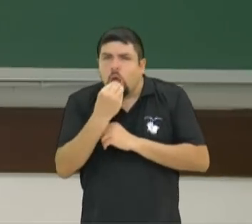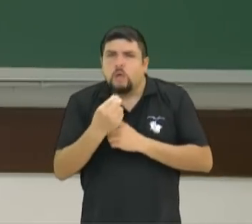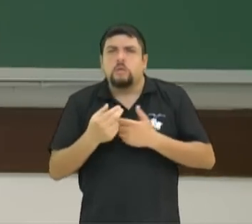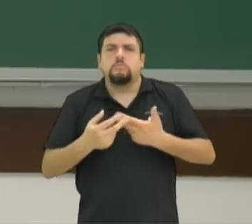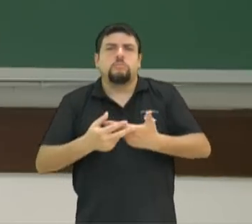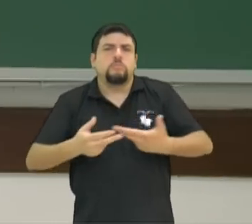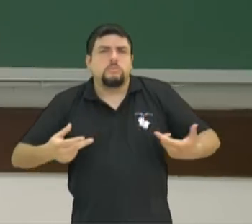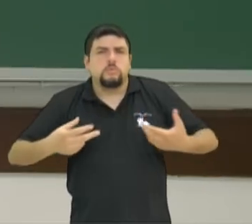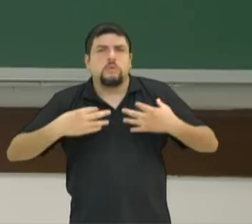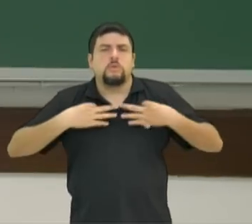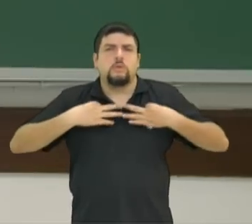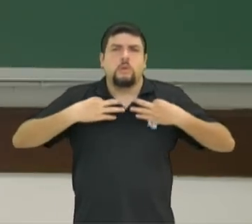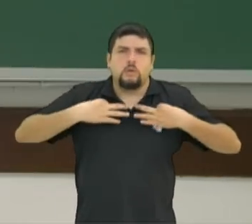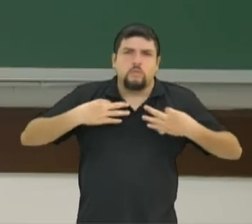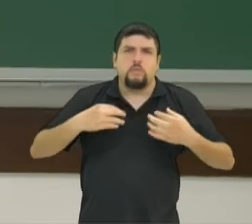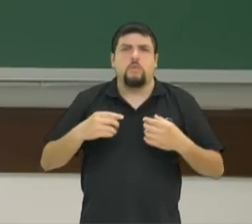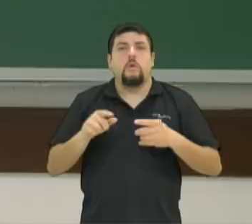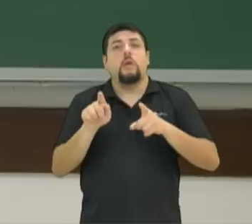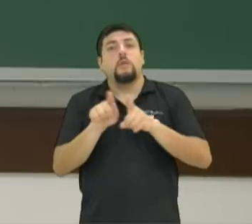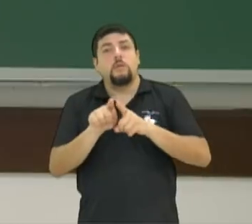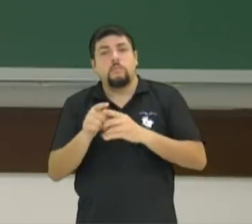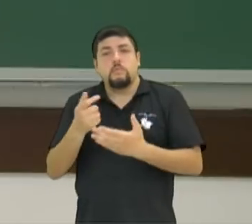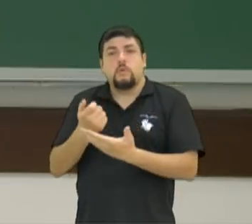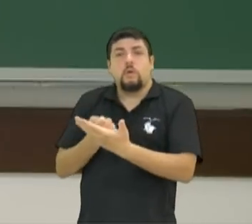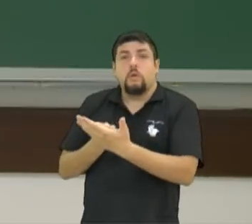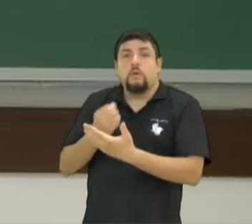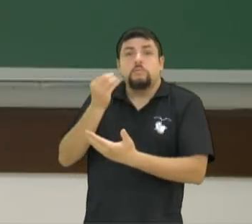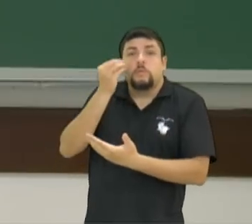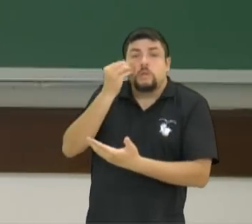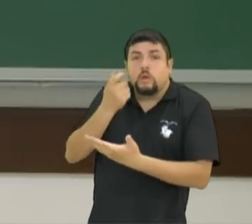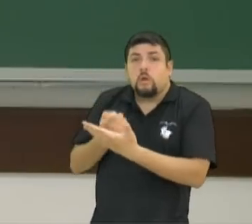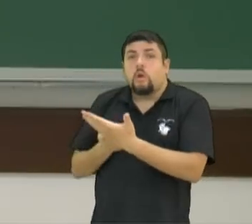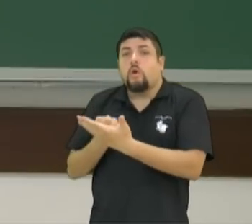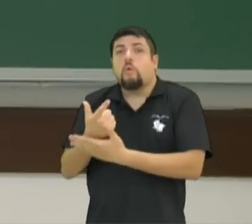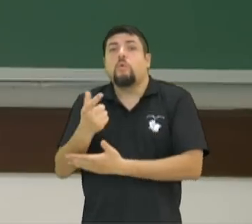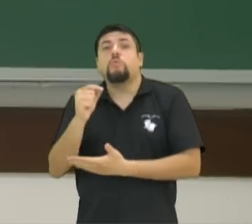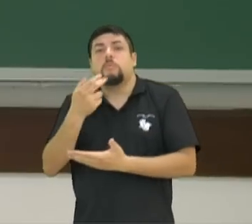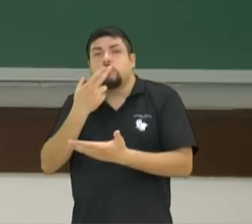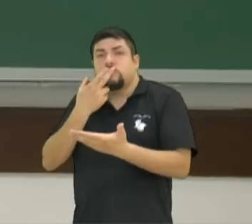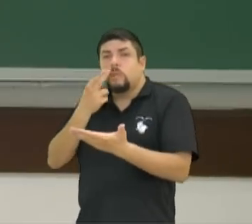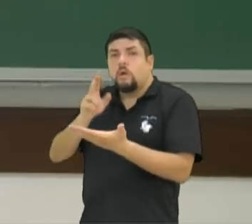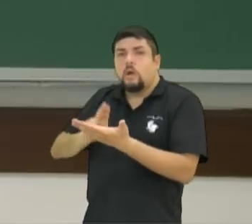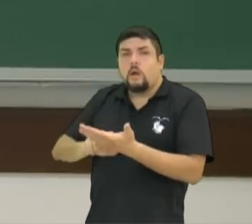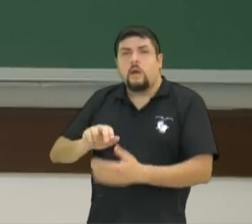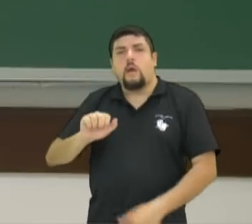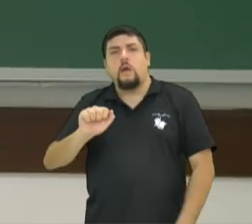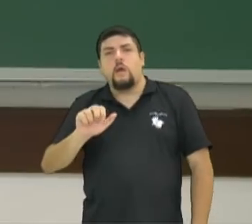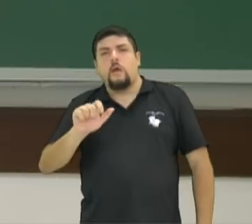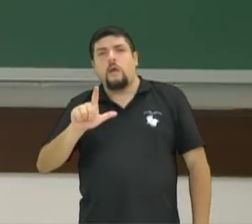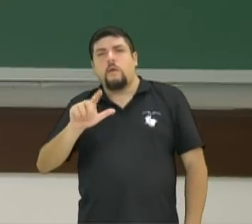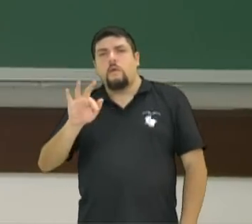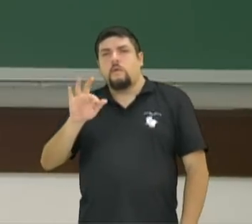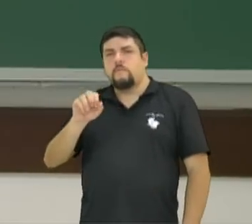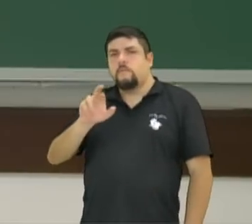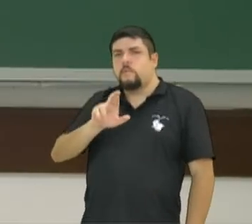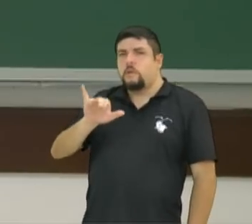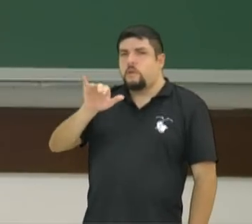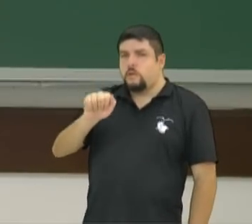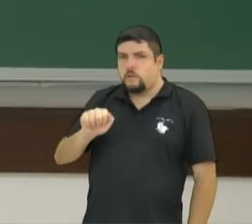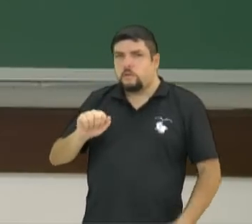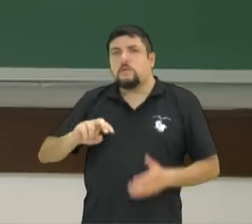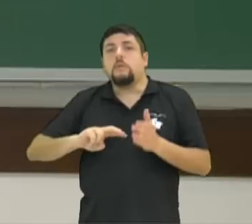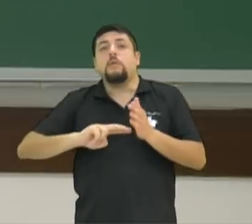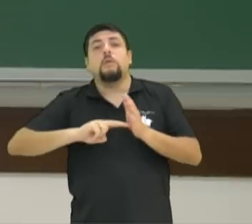alguns casos até mesmo para a compra da sua alforria, da compra da sua liberdade. Então era uma prática, além dos boçais e